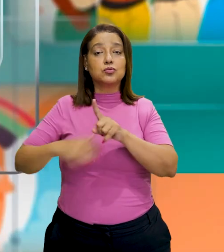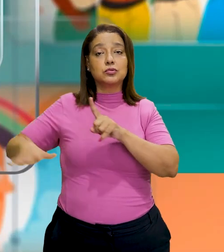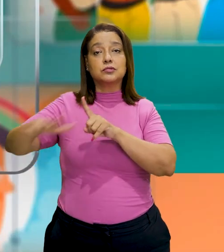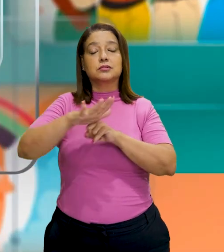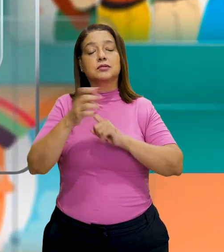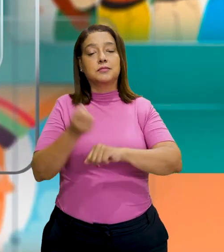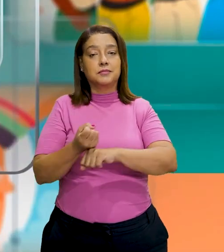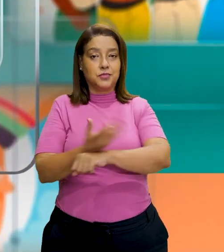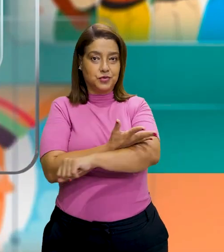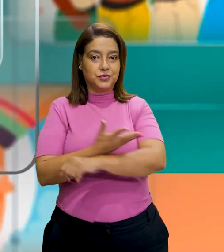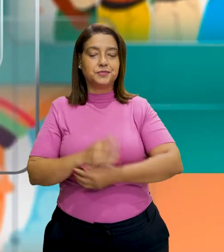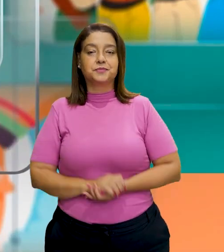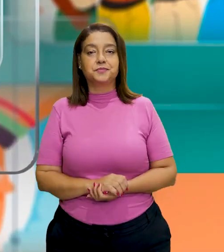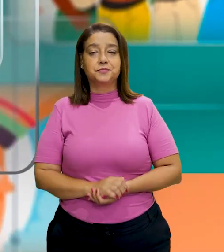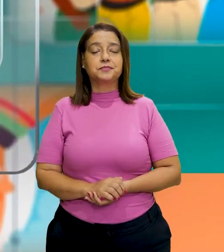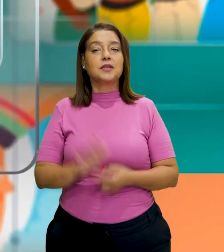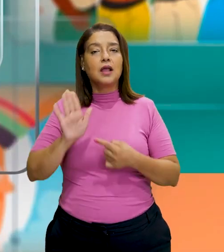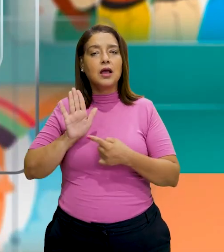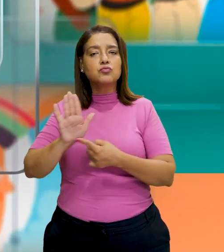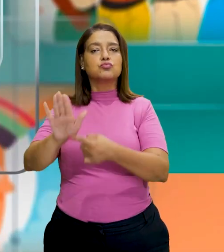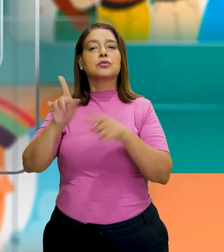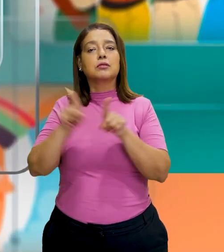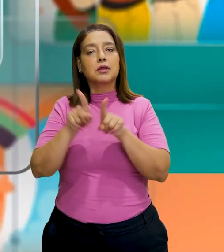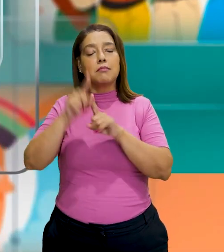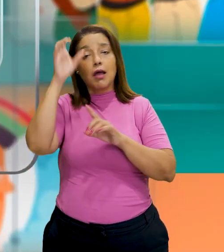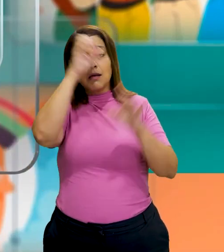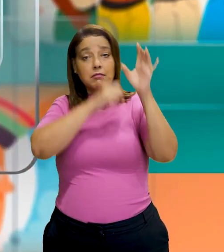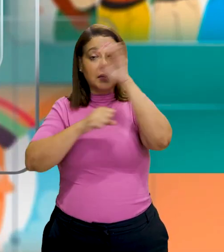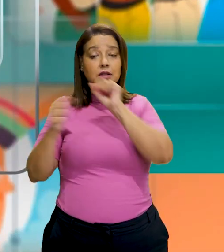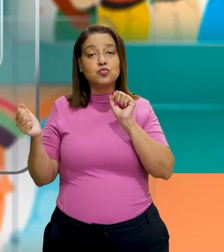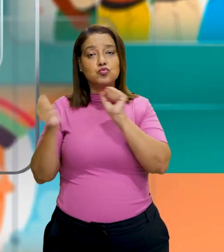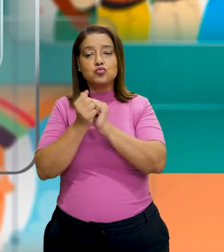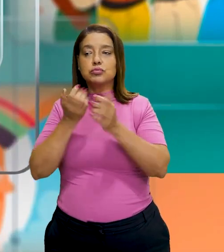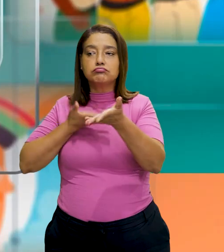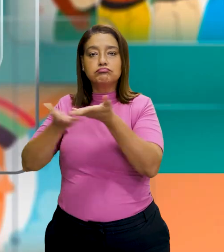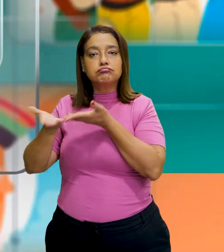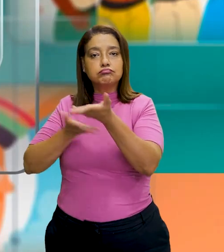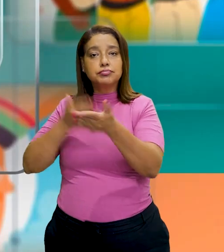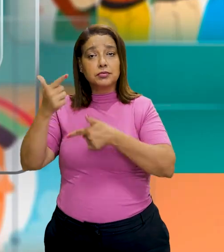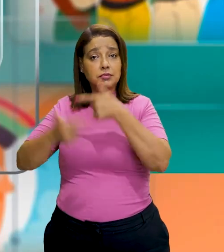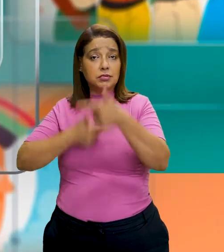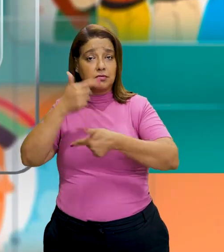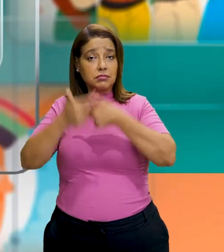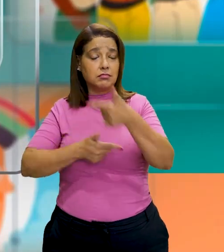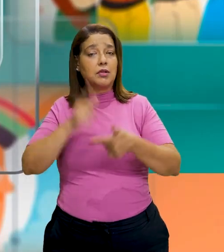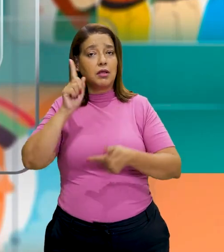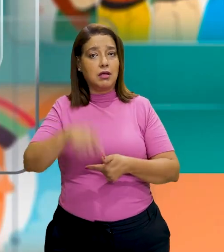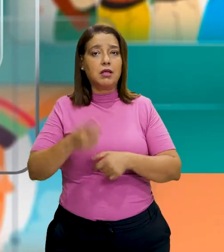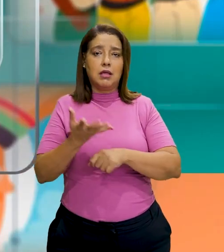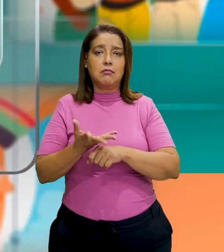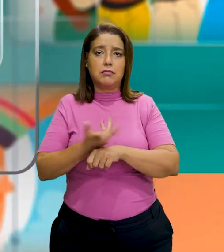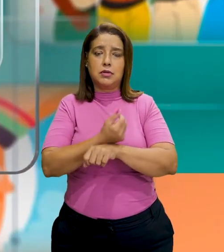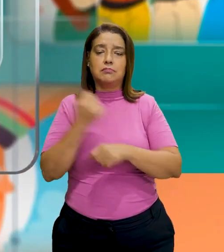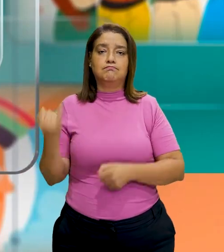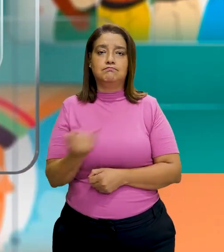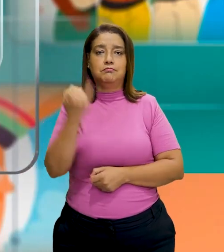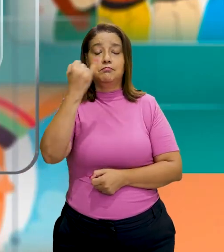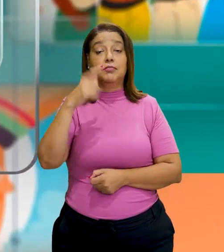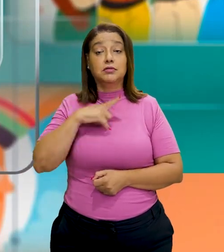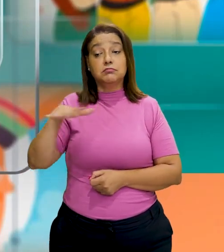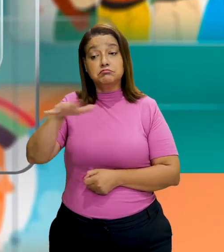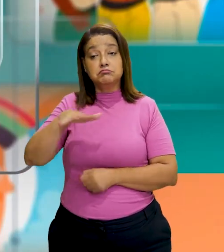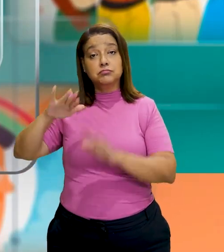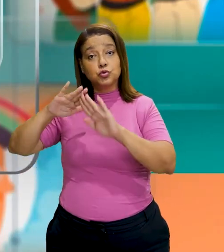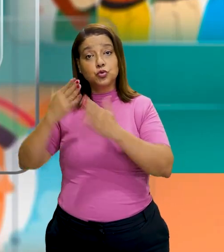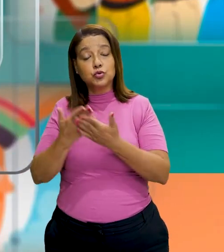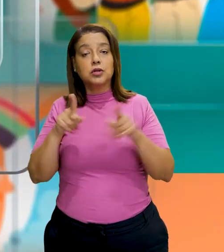e emocionais. Colaborar e aprender a trabalhar com os outros é uma habilidade essencial, tanto no ambiente